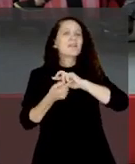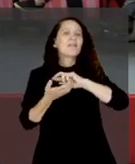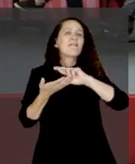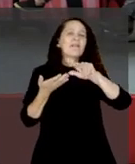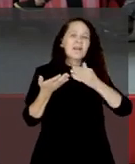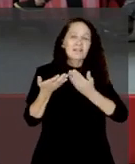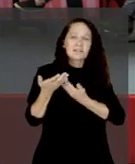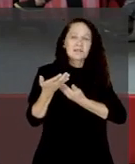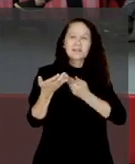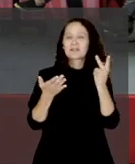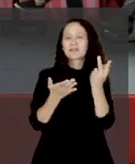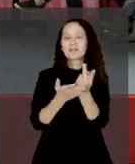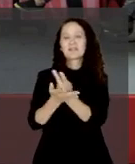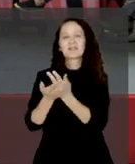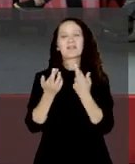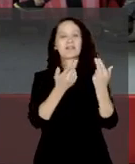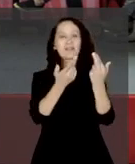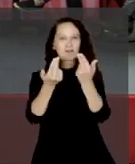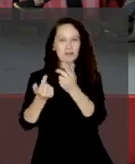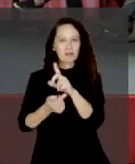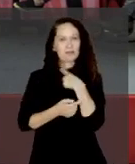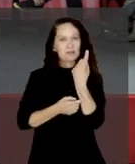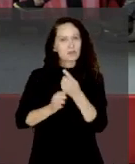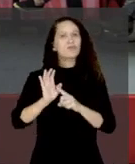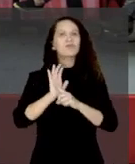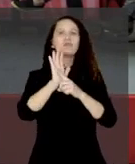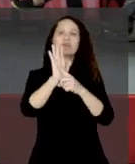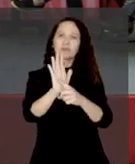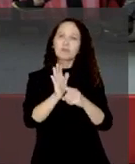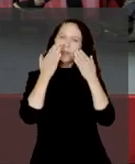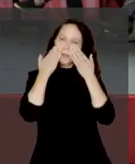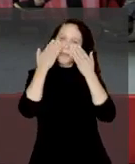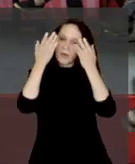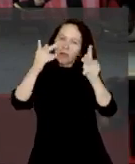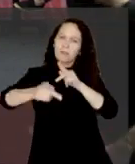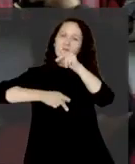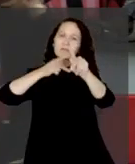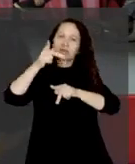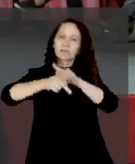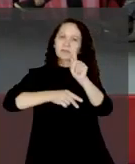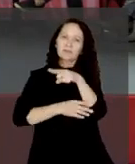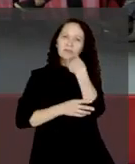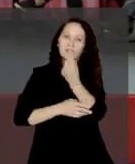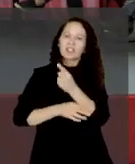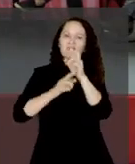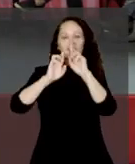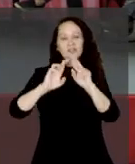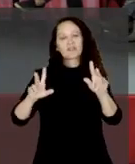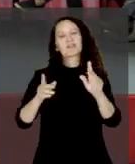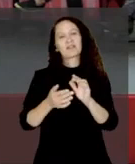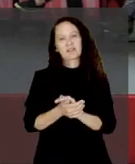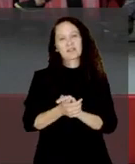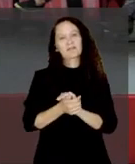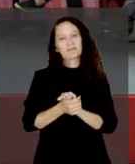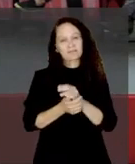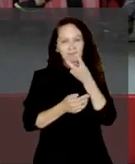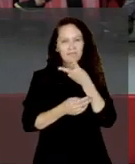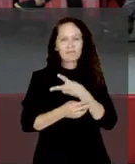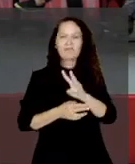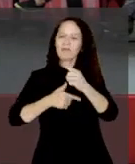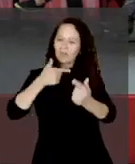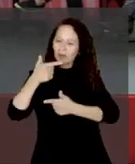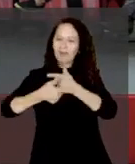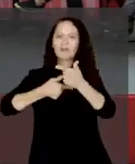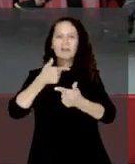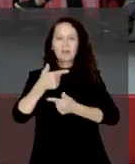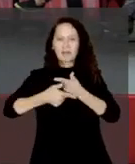tarefa. Agora, não existe tarefa sem história. E hoje nós vamos aqui assistir mais uma história. Uma história